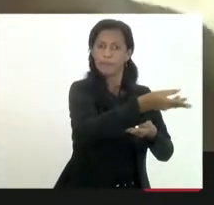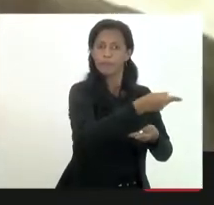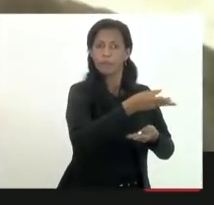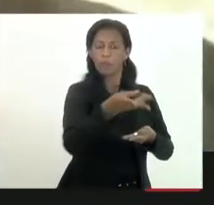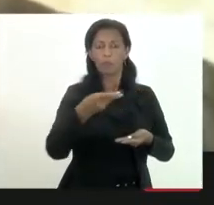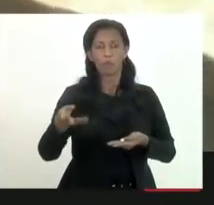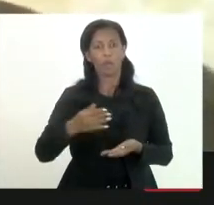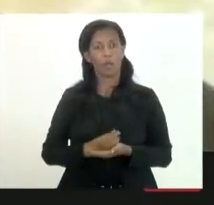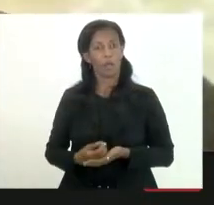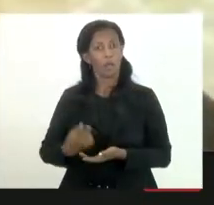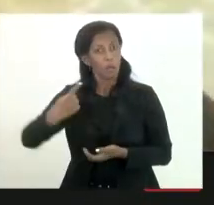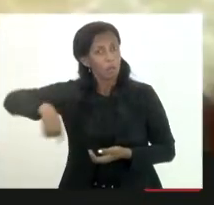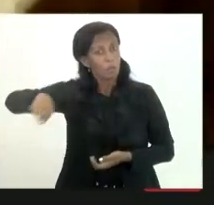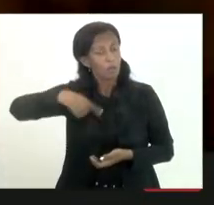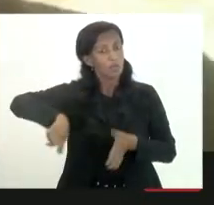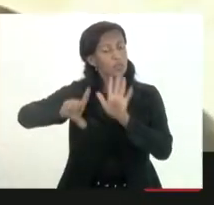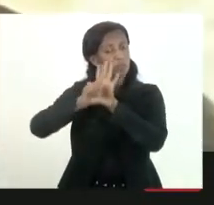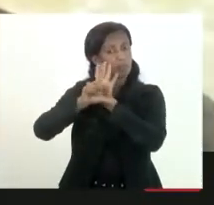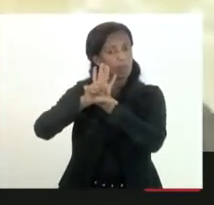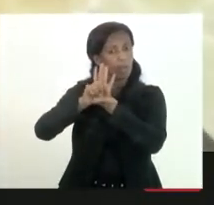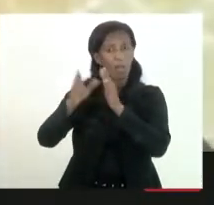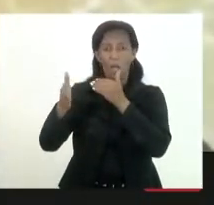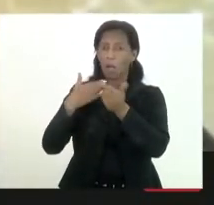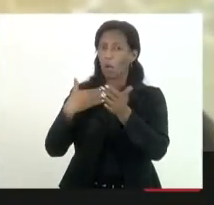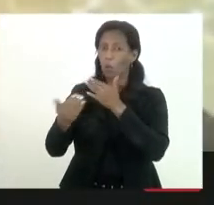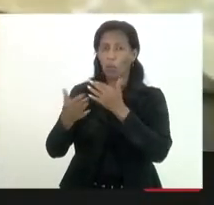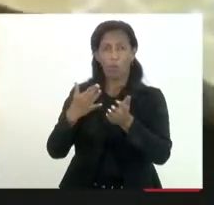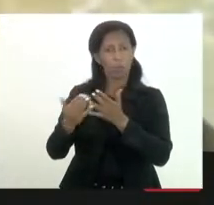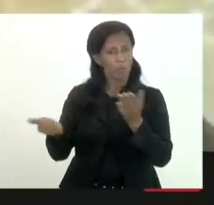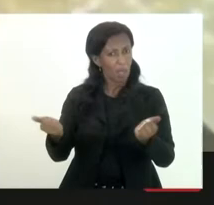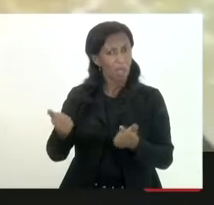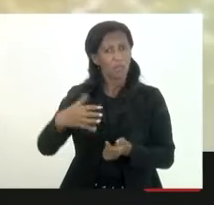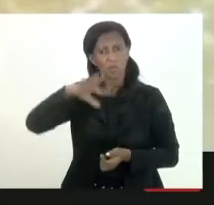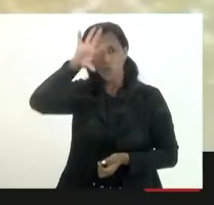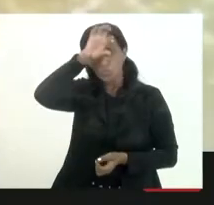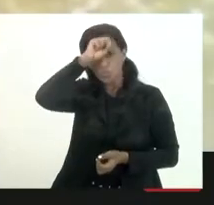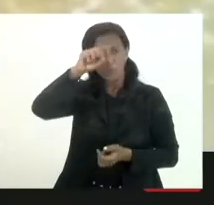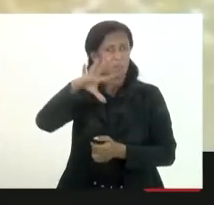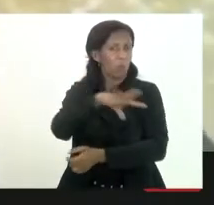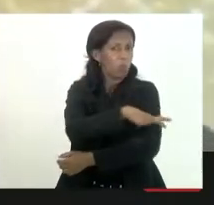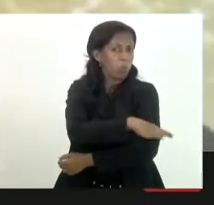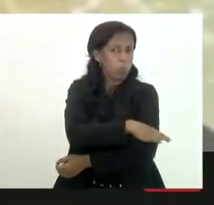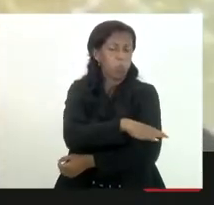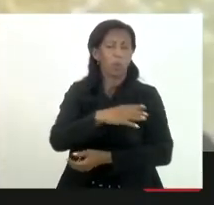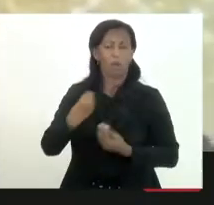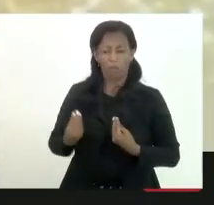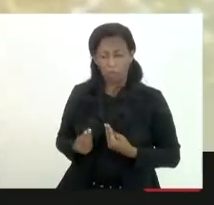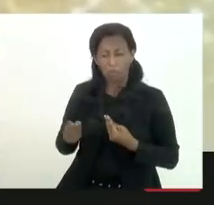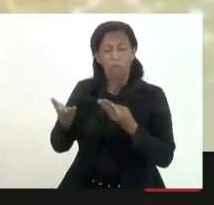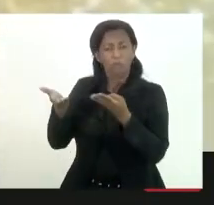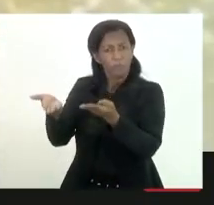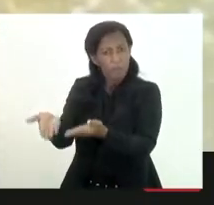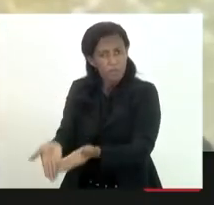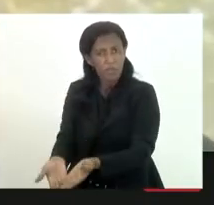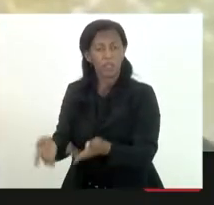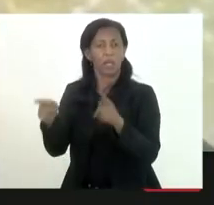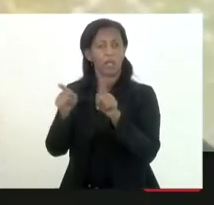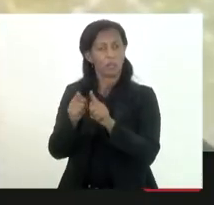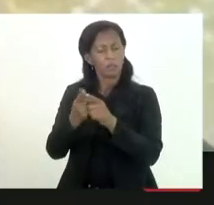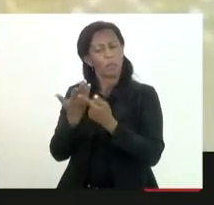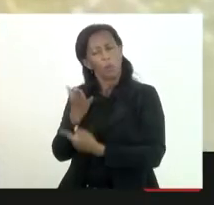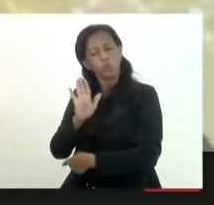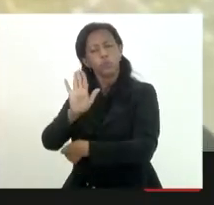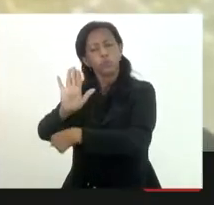temos legislação que garante a qualquer umbandista, a qualquer candomblecista, prestar